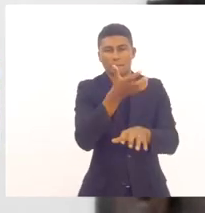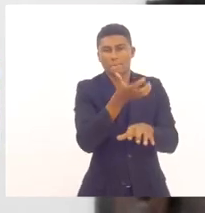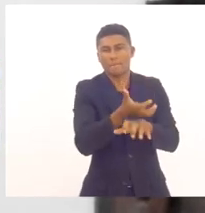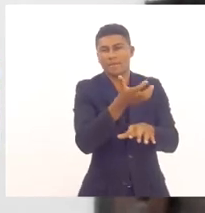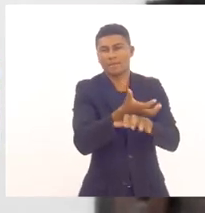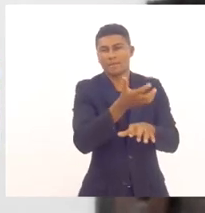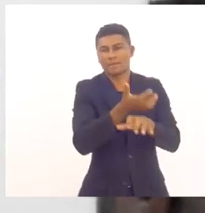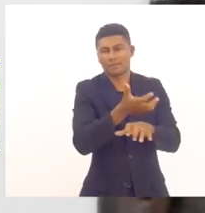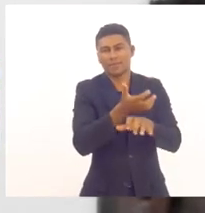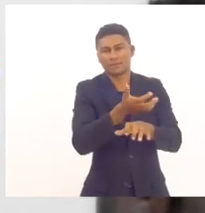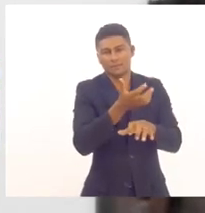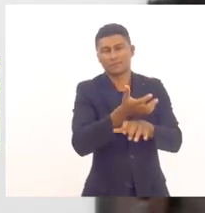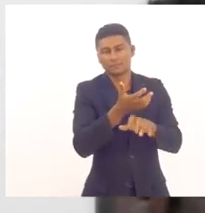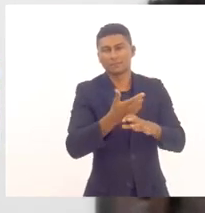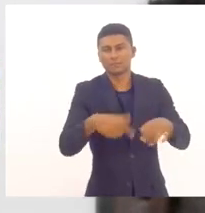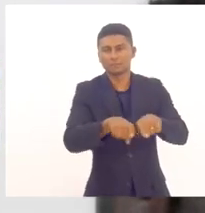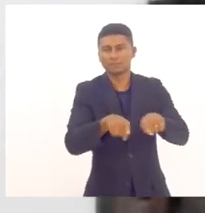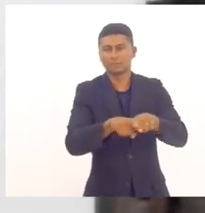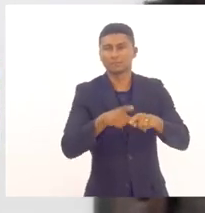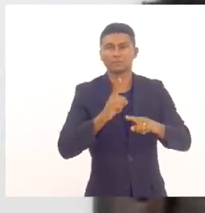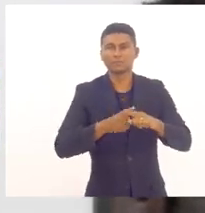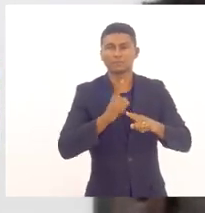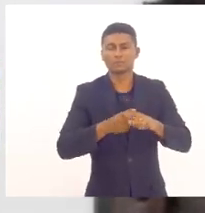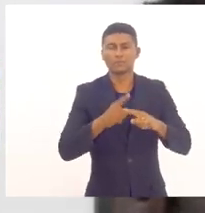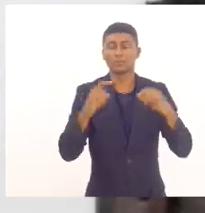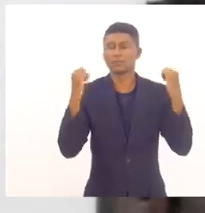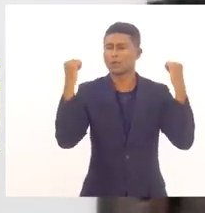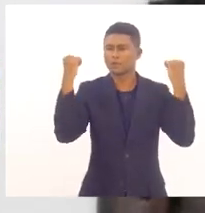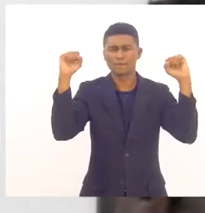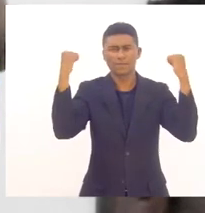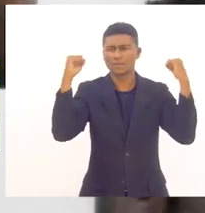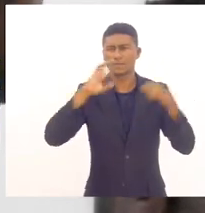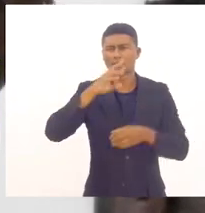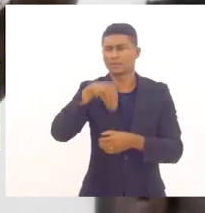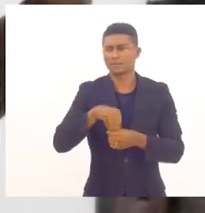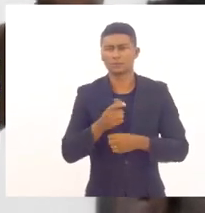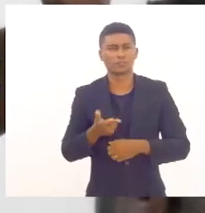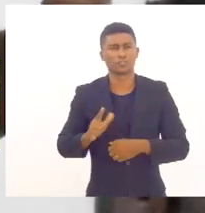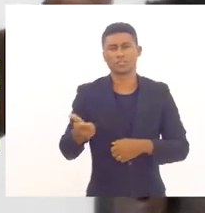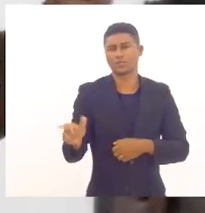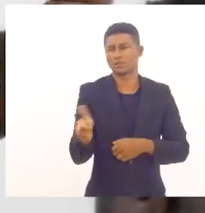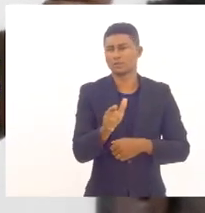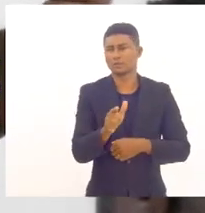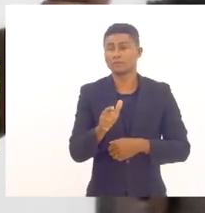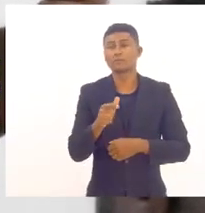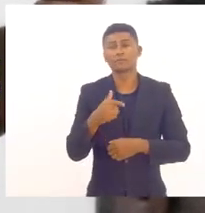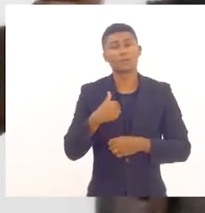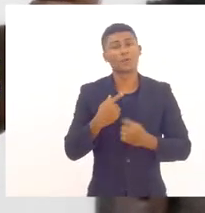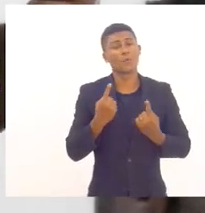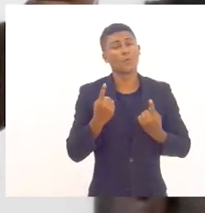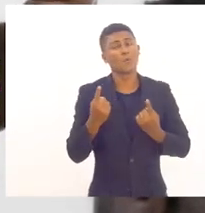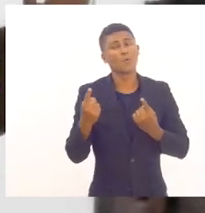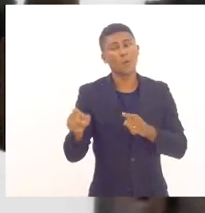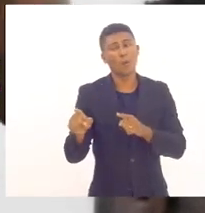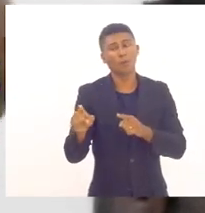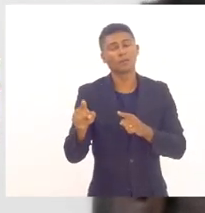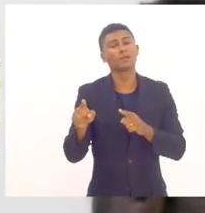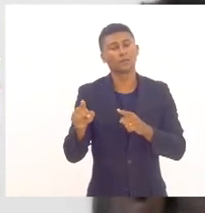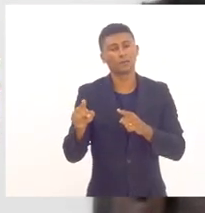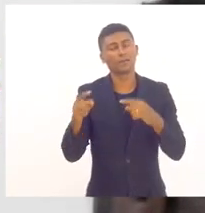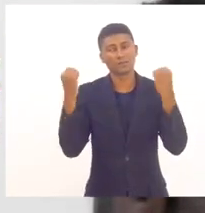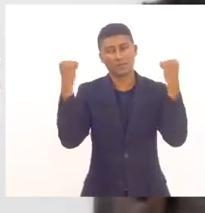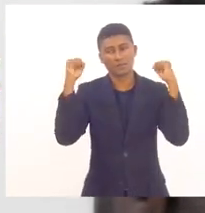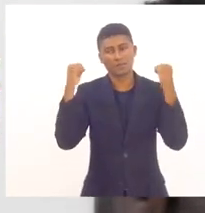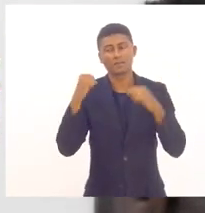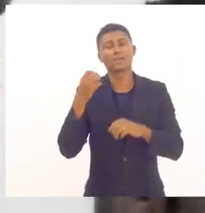matéria história, porque não tinha ainda educação física. E eu fui contra, desde o início, capoeira na educação física. E teve mestre